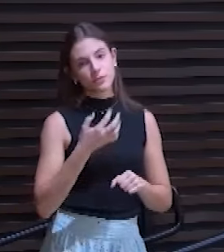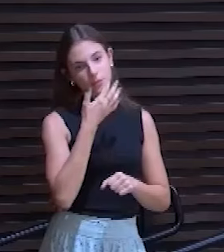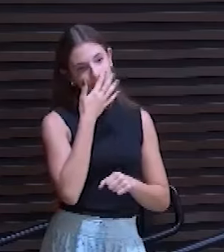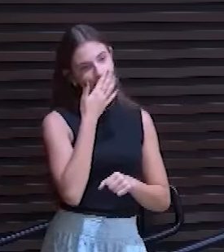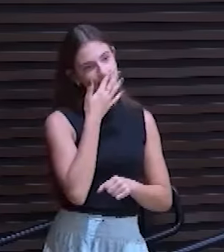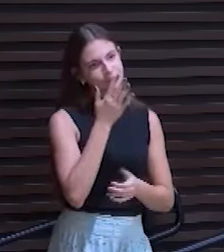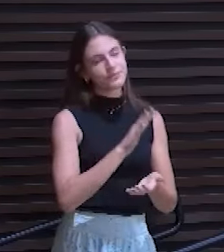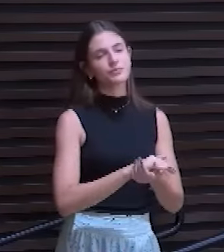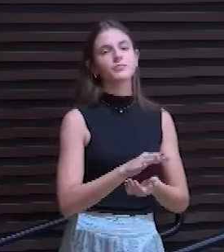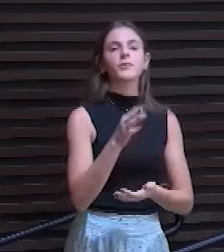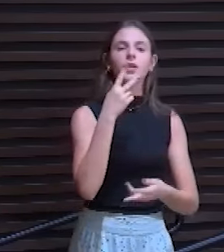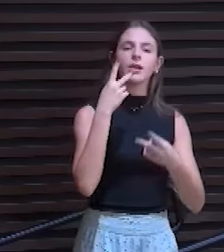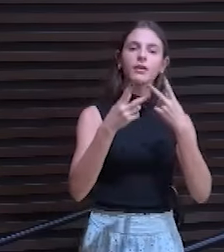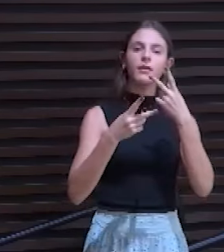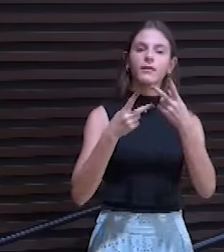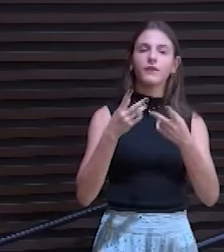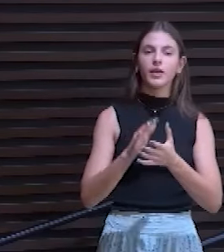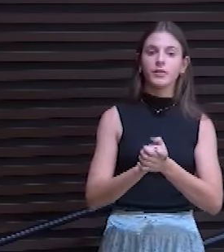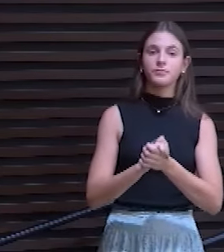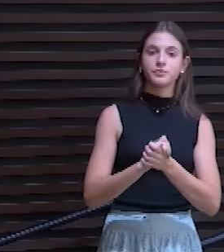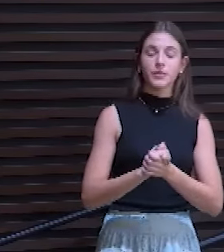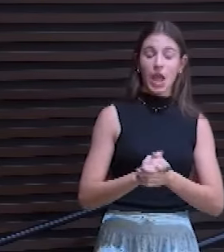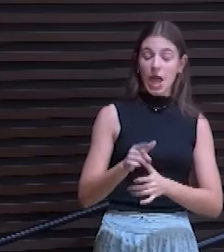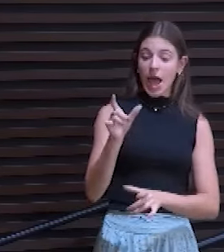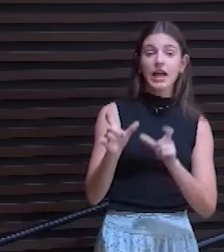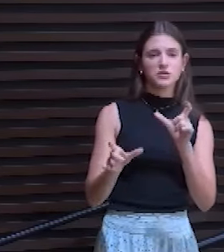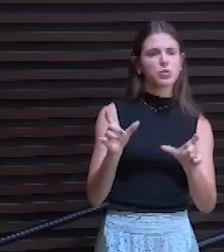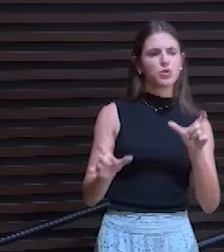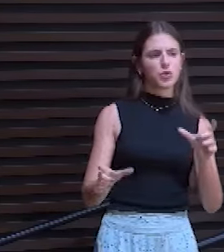Aí ele diz assim: ora, os que querem ficar ricos.